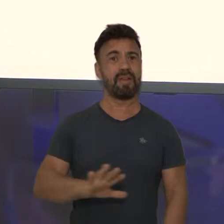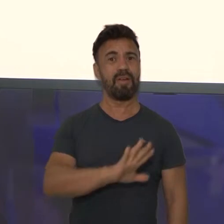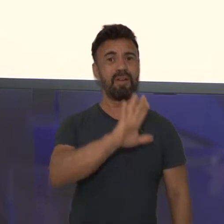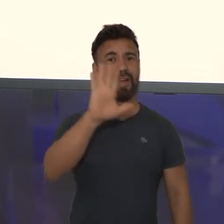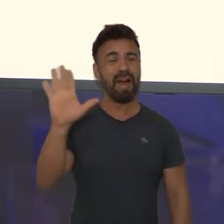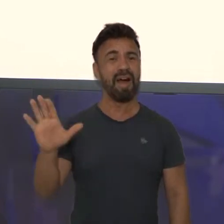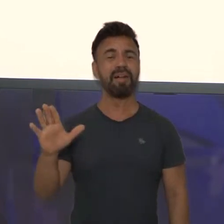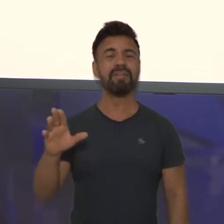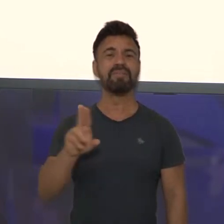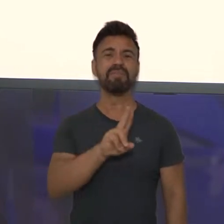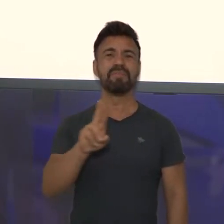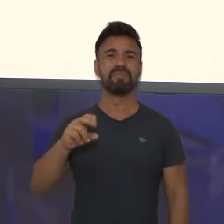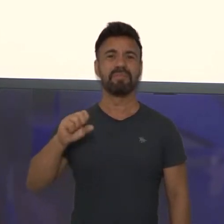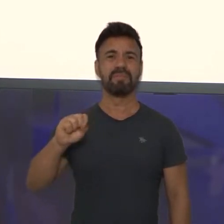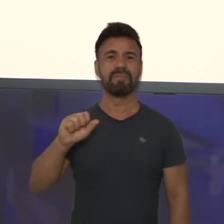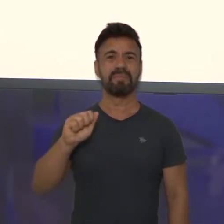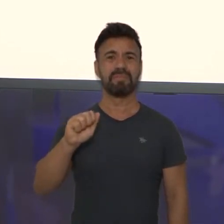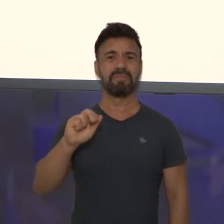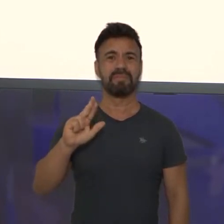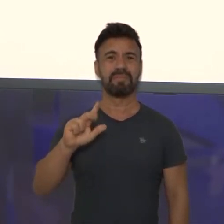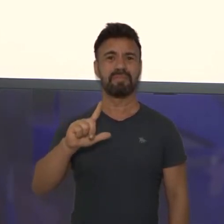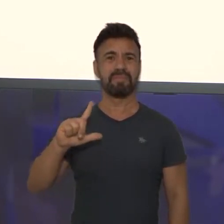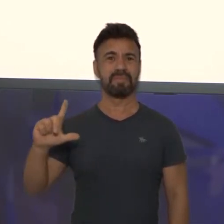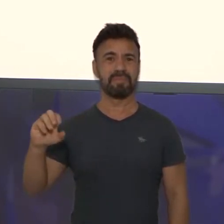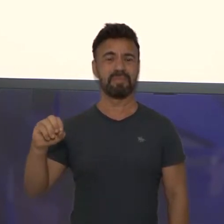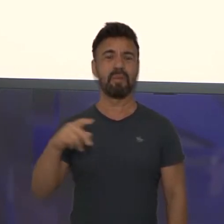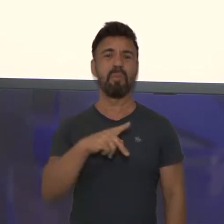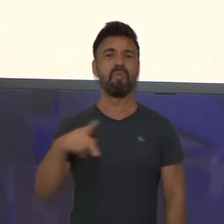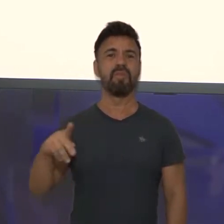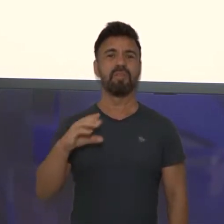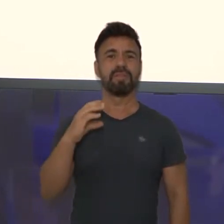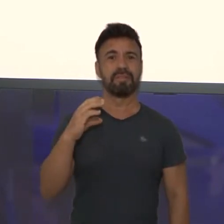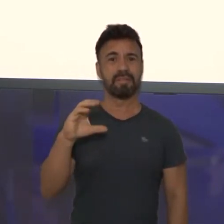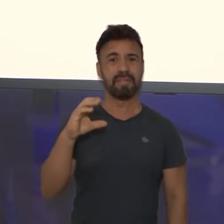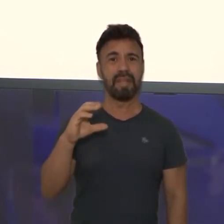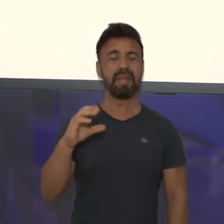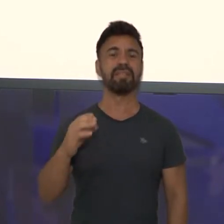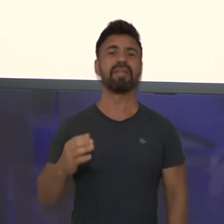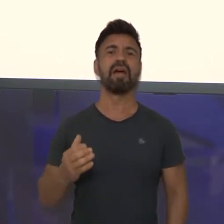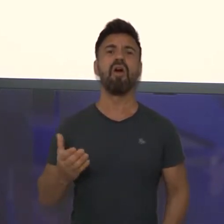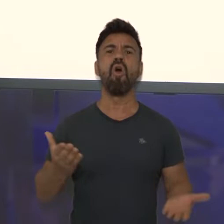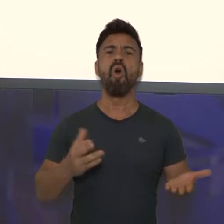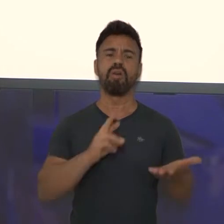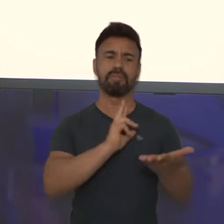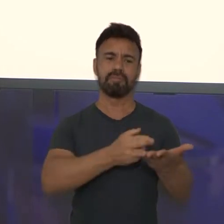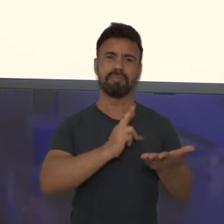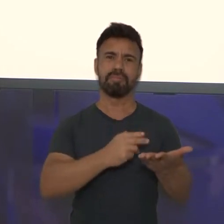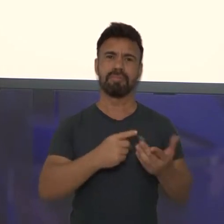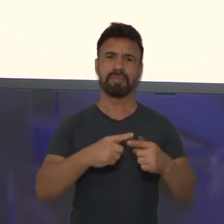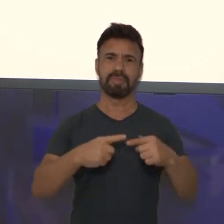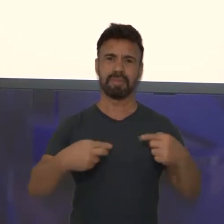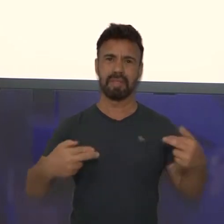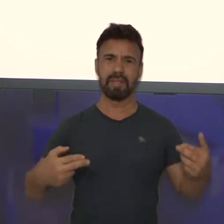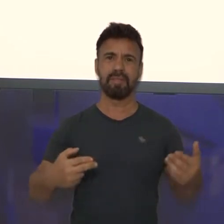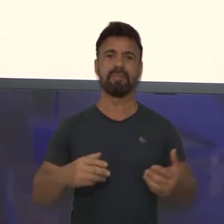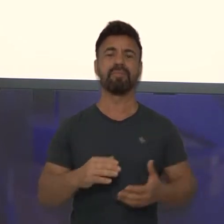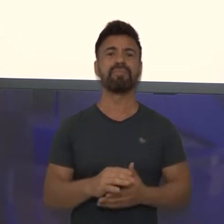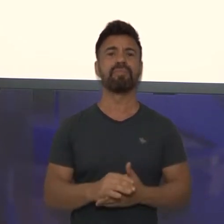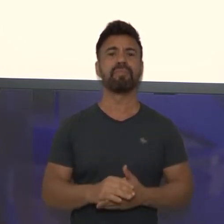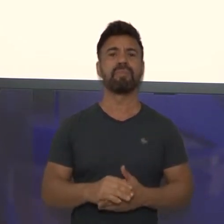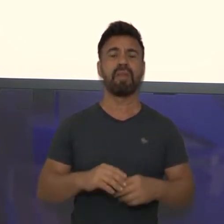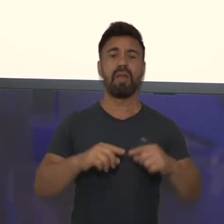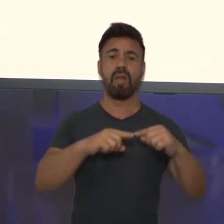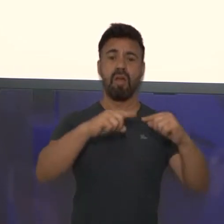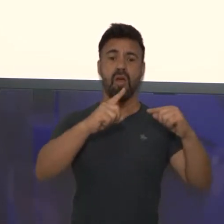Olá pessoal, meu nome é Saulo Rodrigues, sou professor de ciências e hoje iremos fazer a correção do material sobre